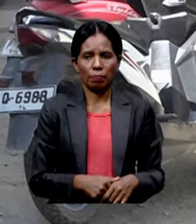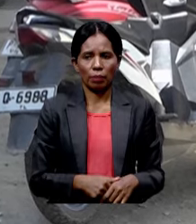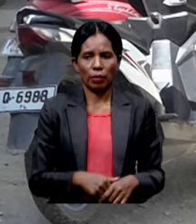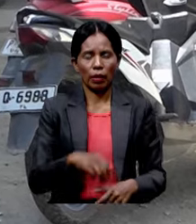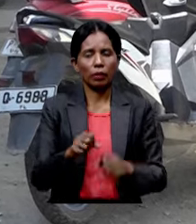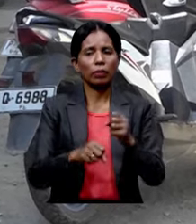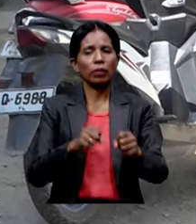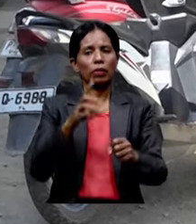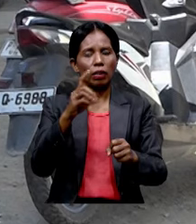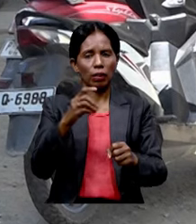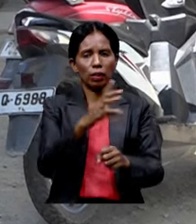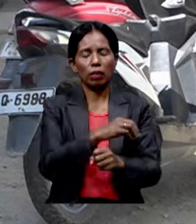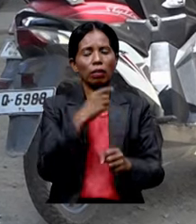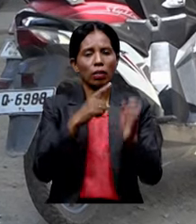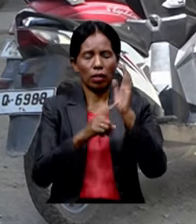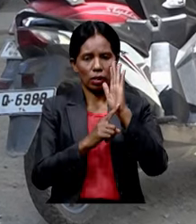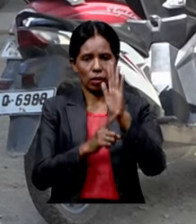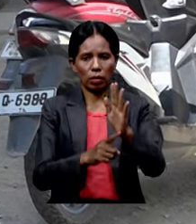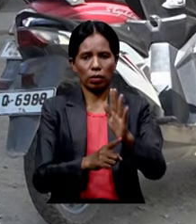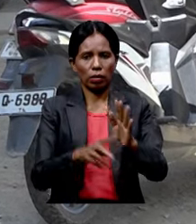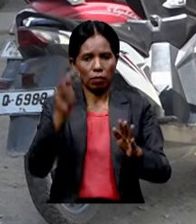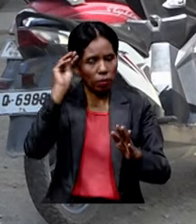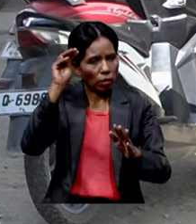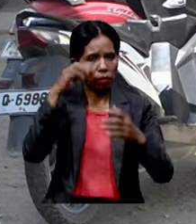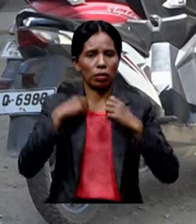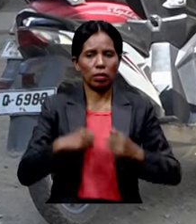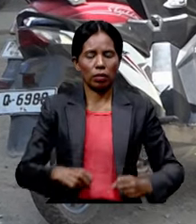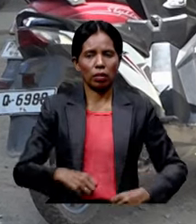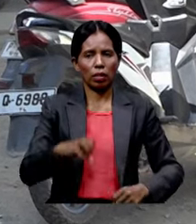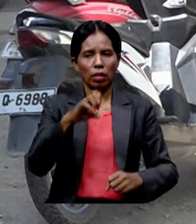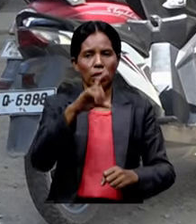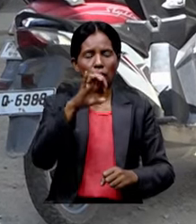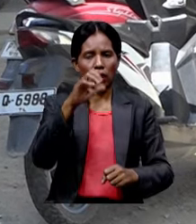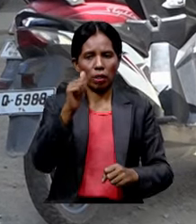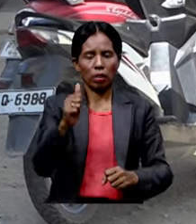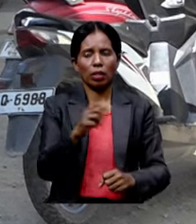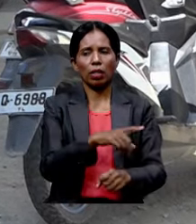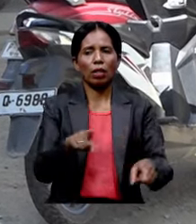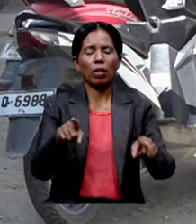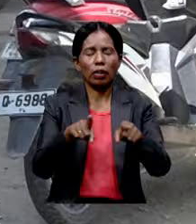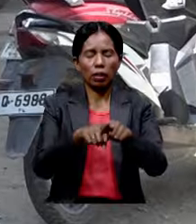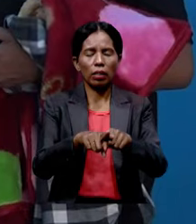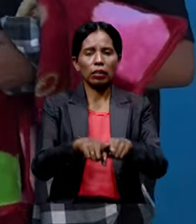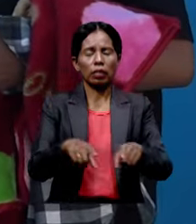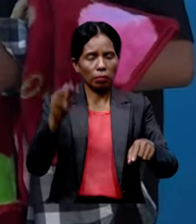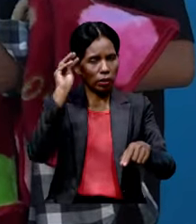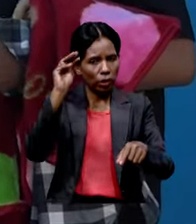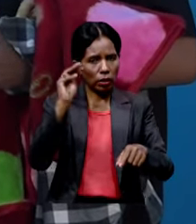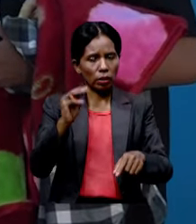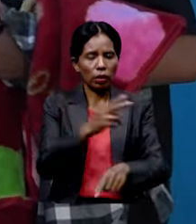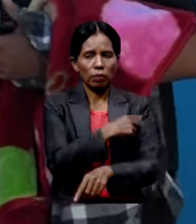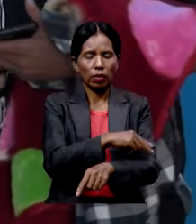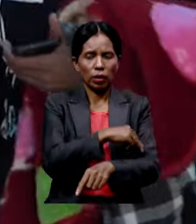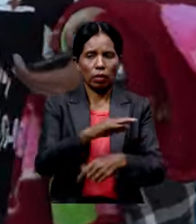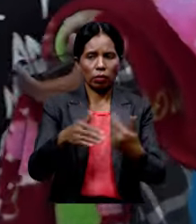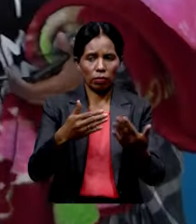Sociedade Civil a tua exigência, né? Também desde Ministra Saúde, Elia dos Reis Amaral, assume cargo. Facilidade Saúde Sira e a